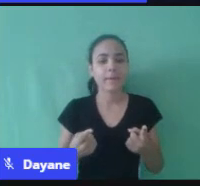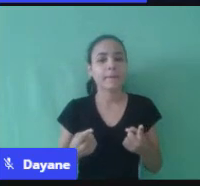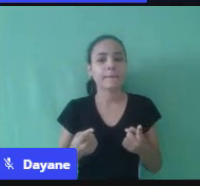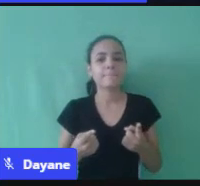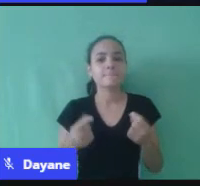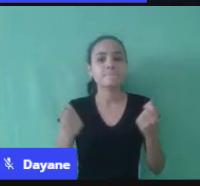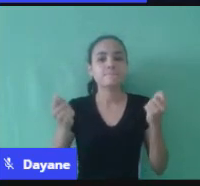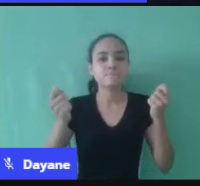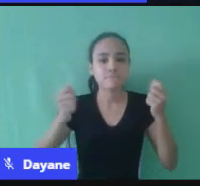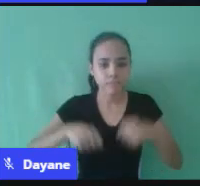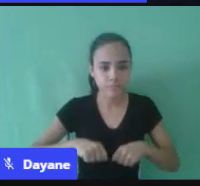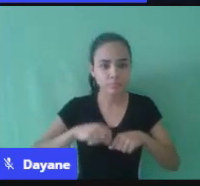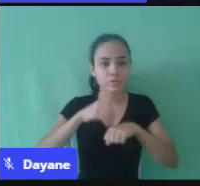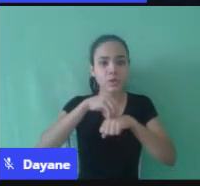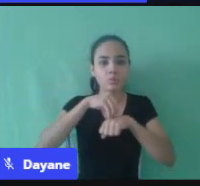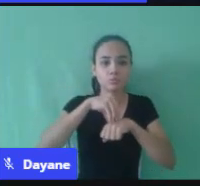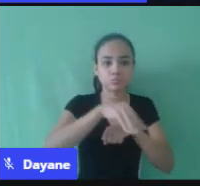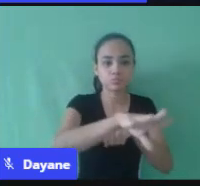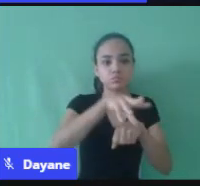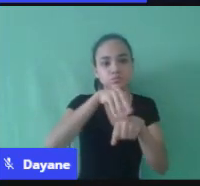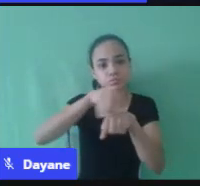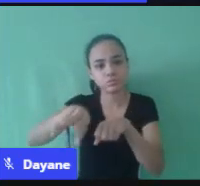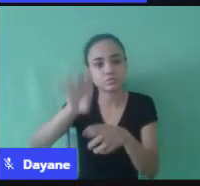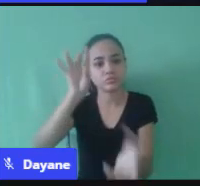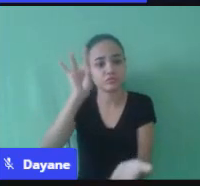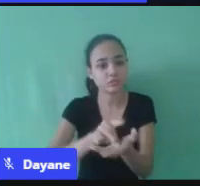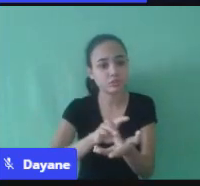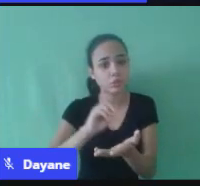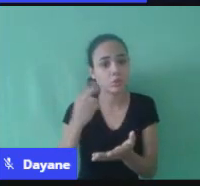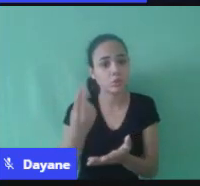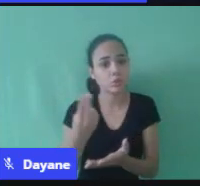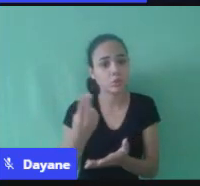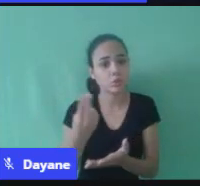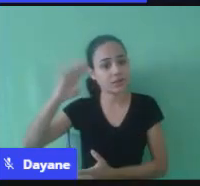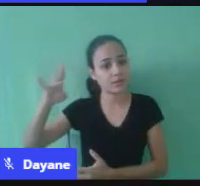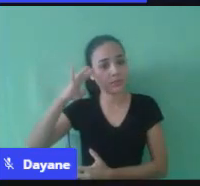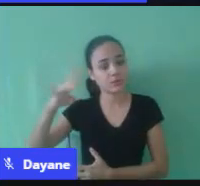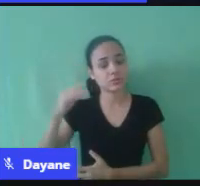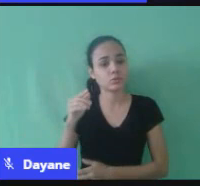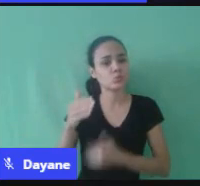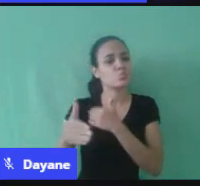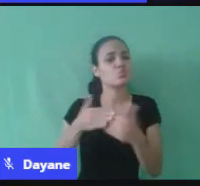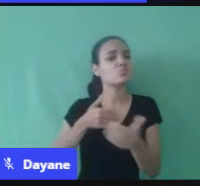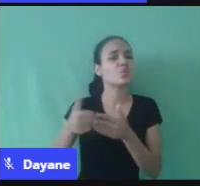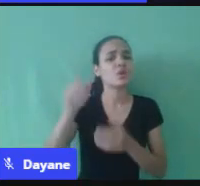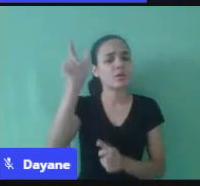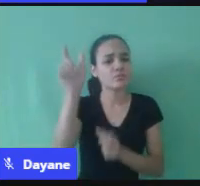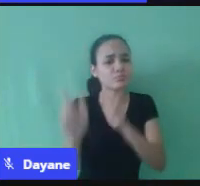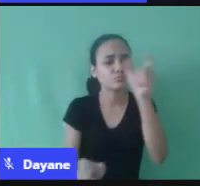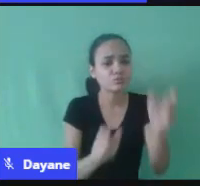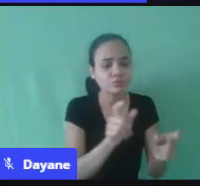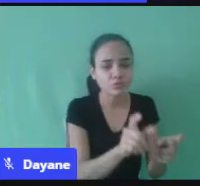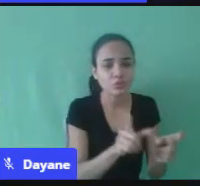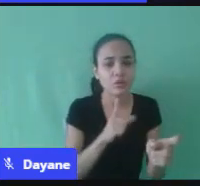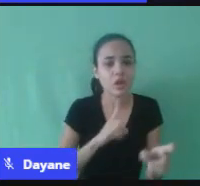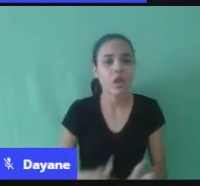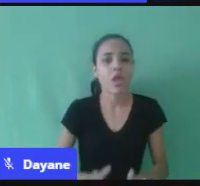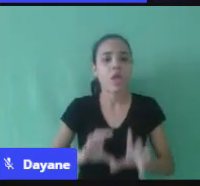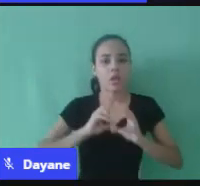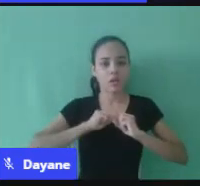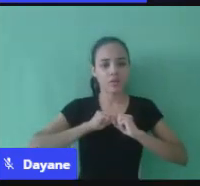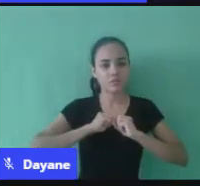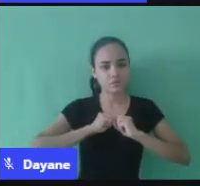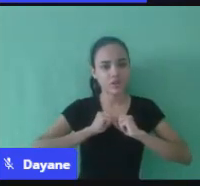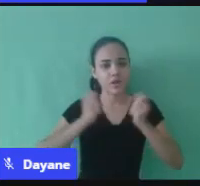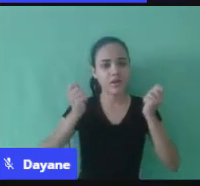ou imaginárias. Qualquer sujeito recebe essas possibilidades à sua maneira